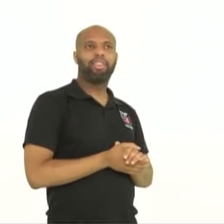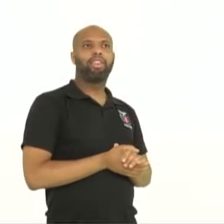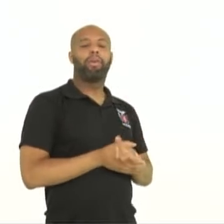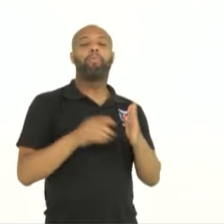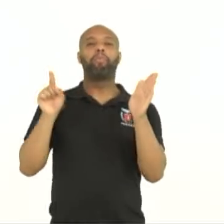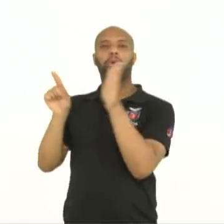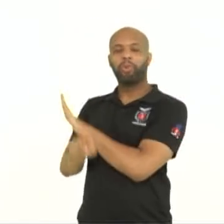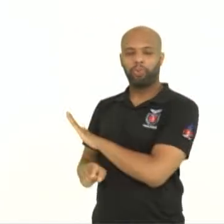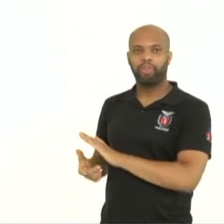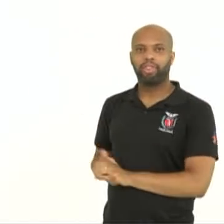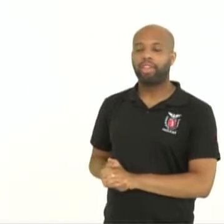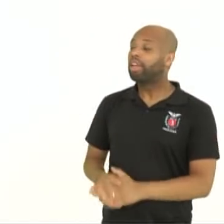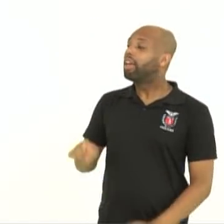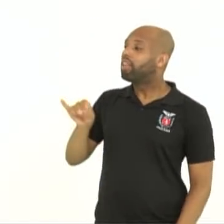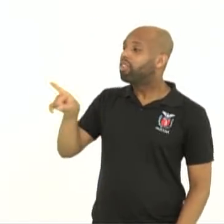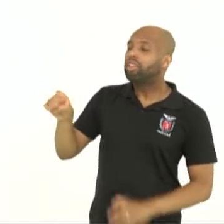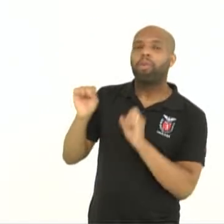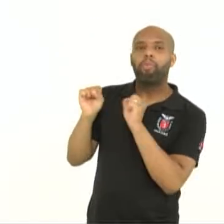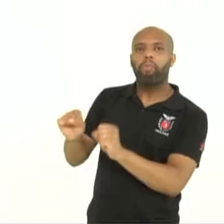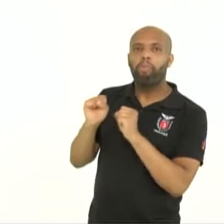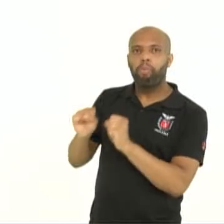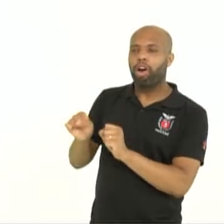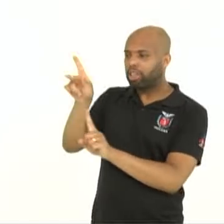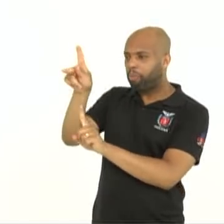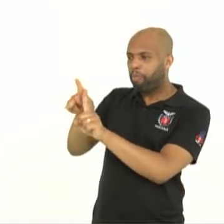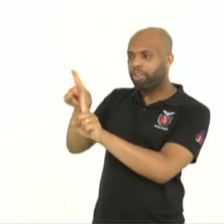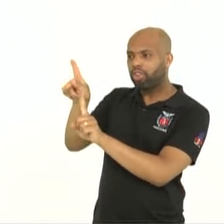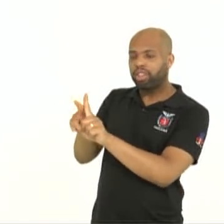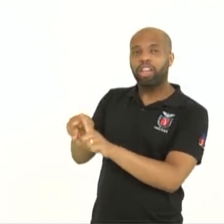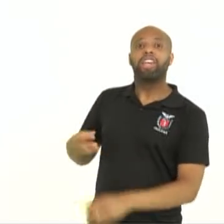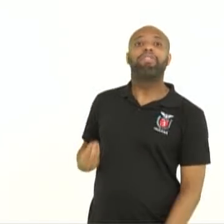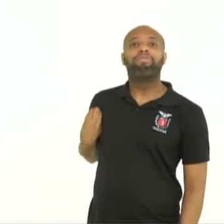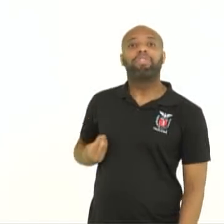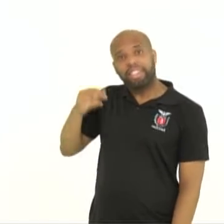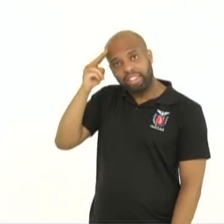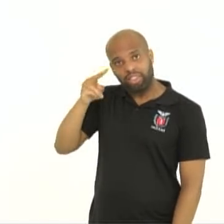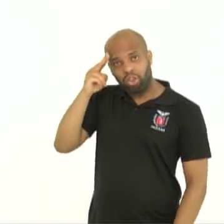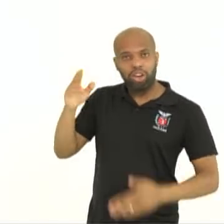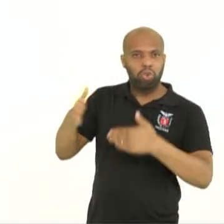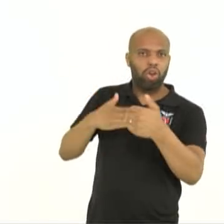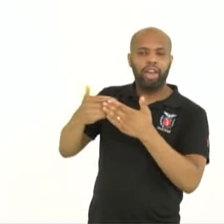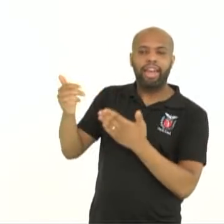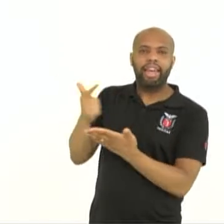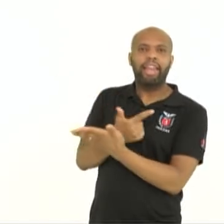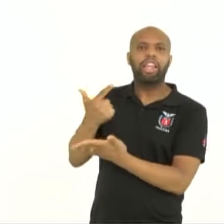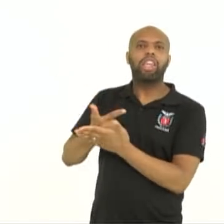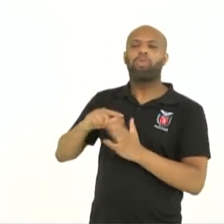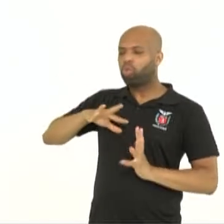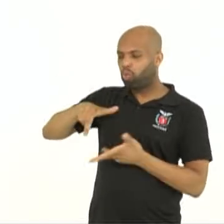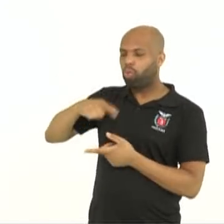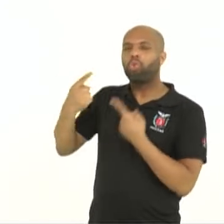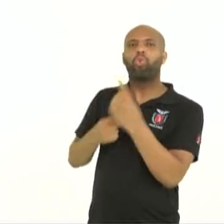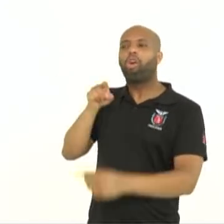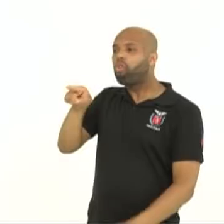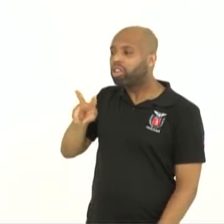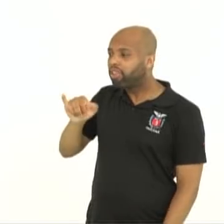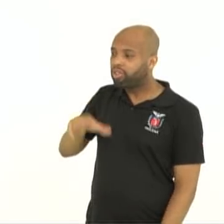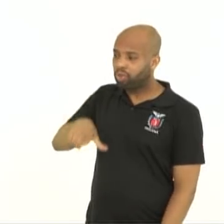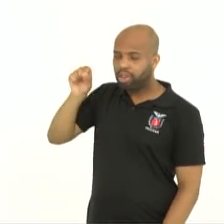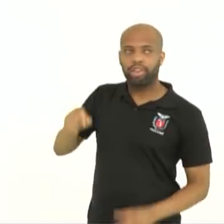próxima pergunta: se você pudesse virar personagem e viver a história de qualquer livro do mundo, qual